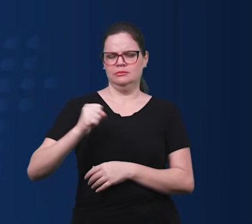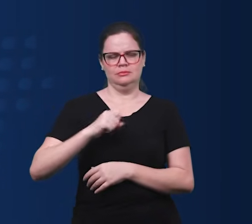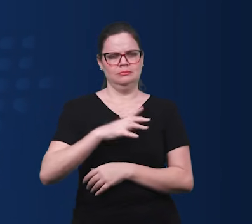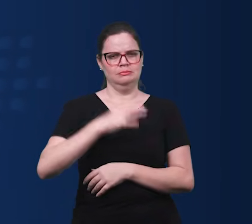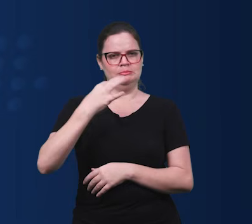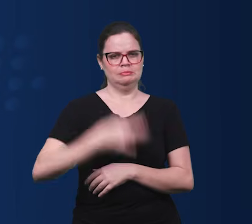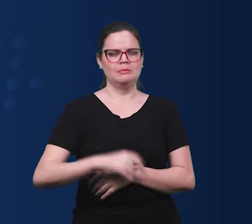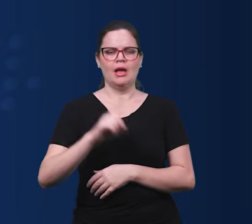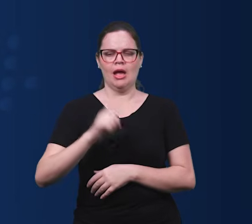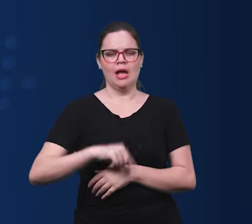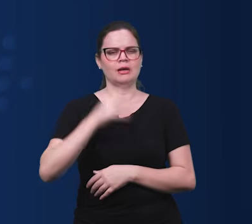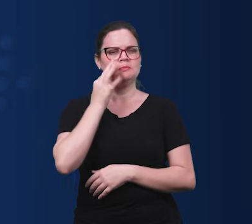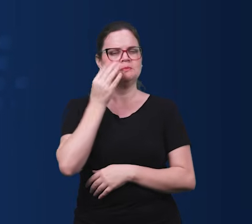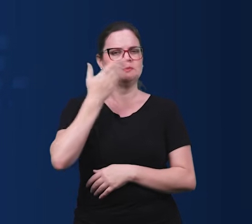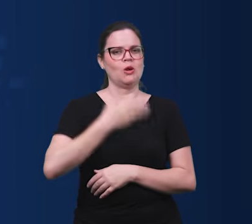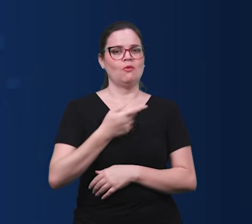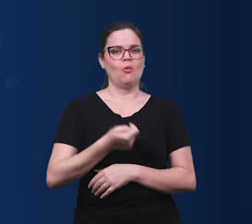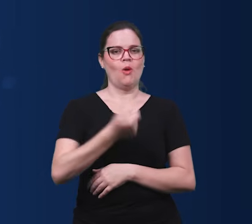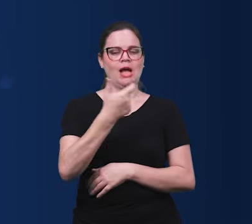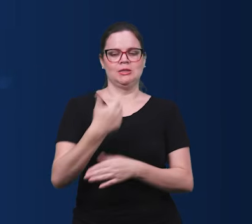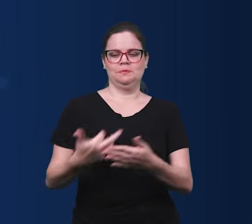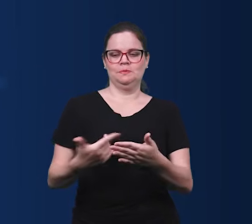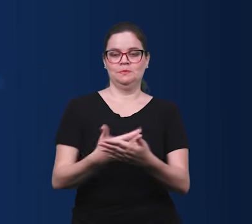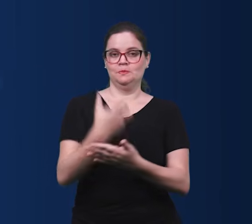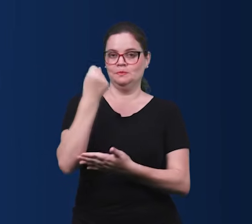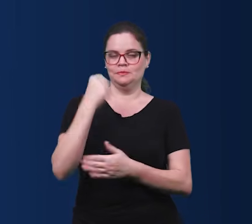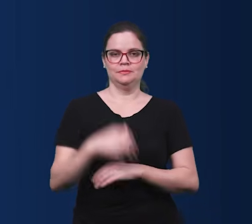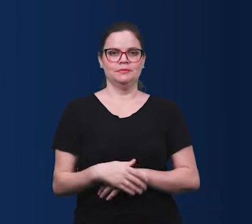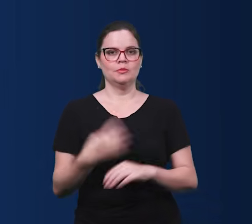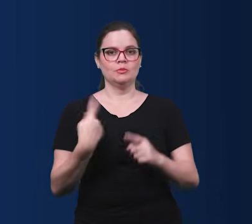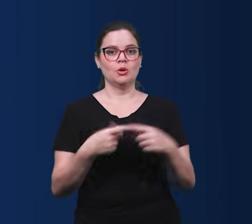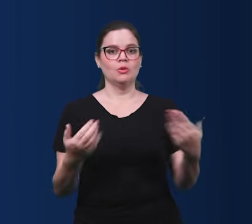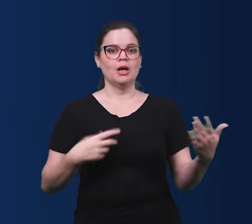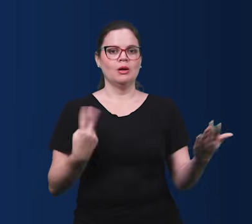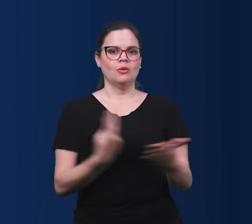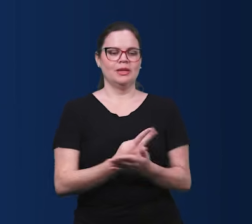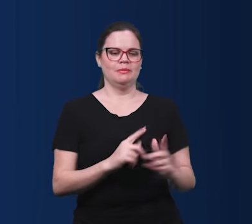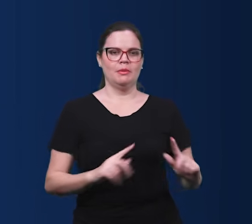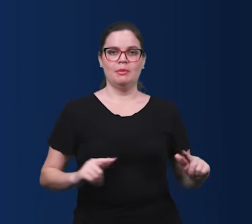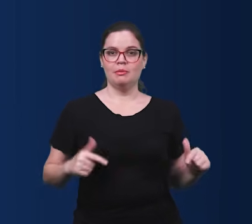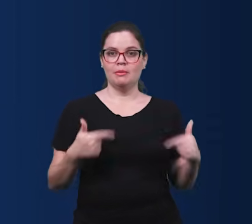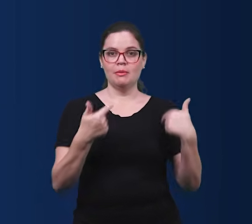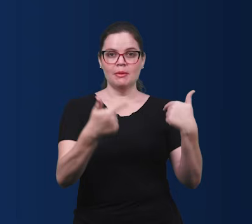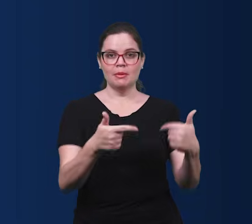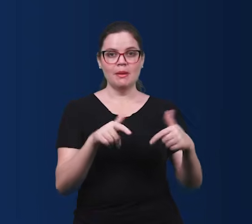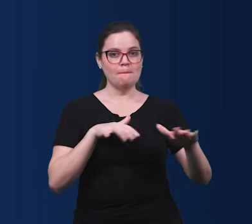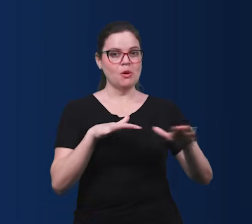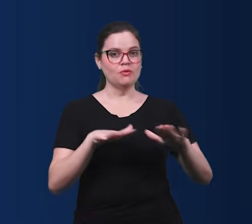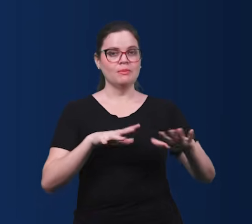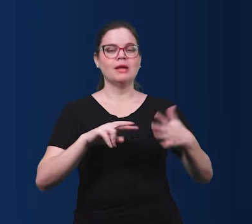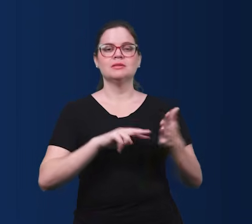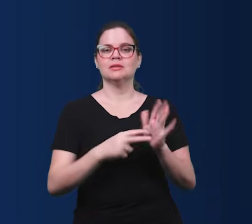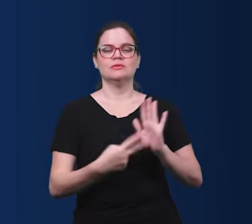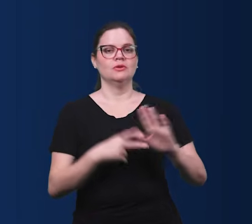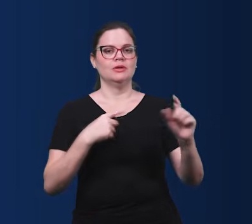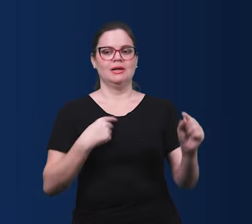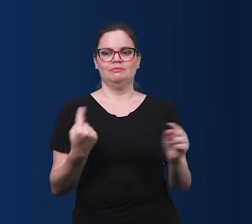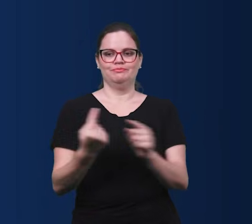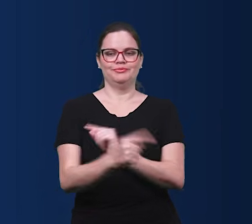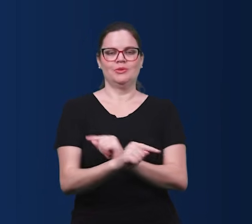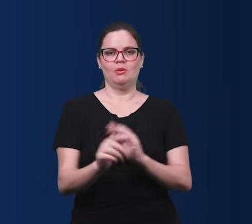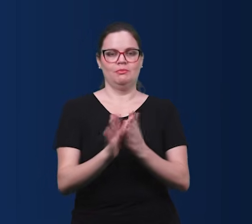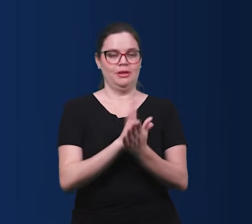com certeza podemos afirmar que sim. Por quê? Os movimentos promovem ensinos que divergem da palavra de